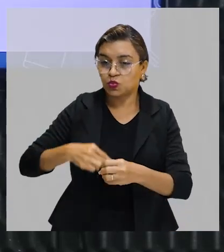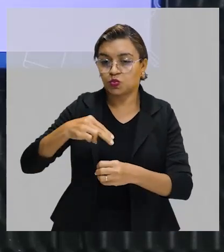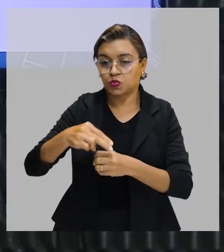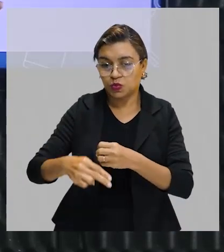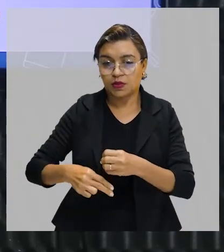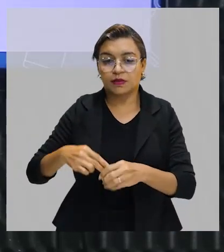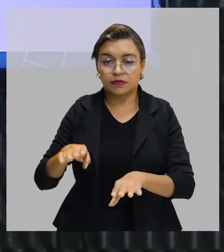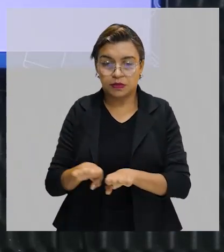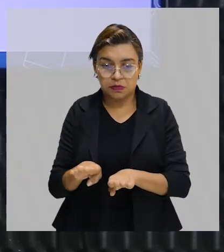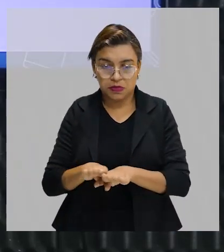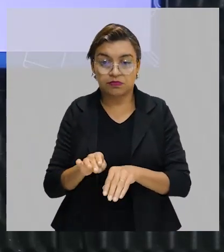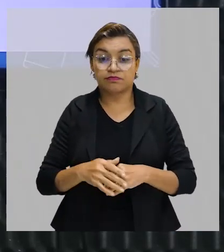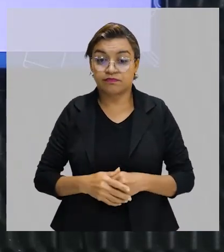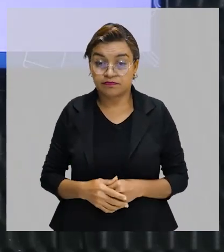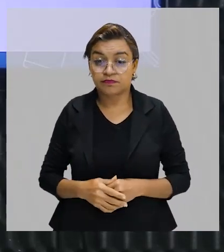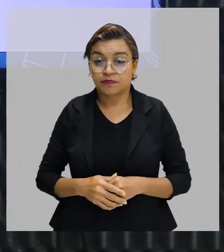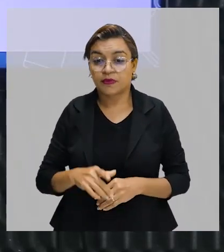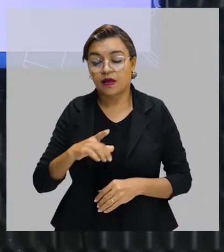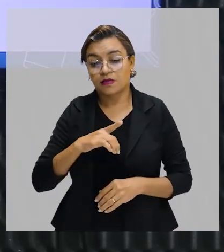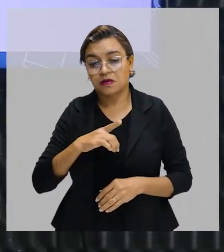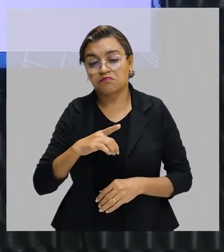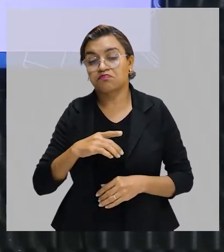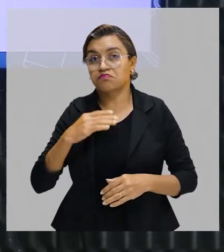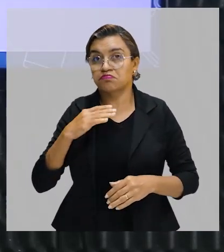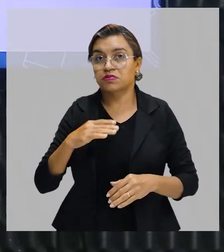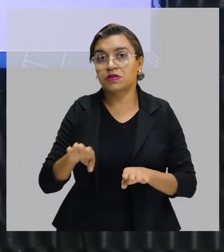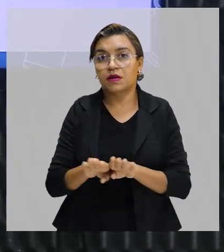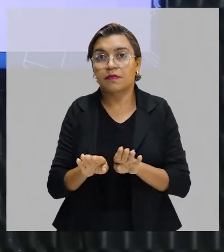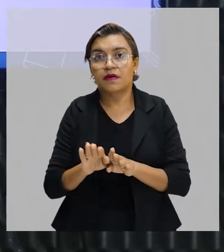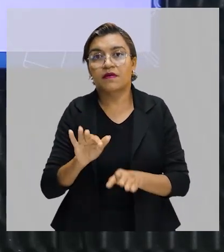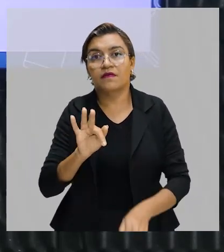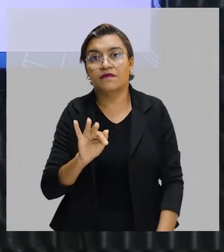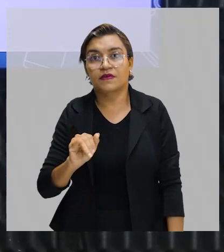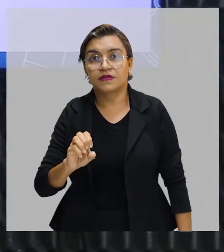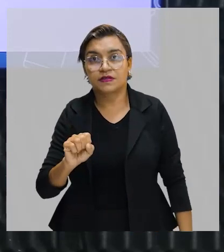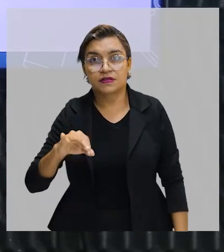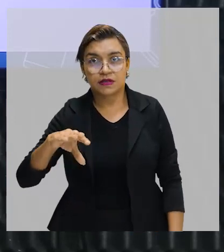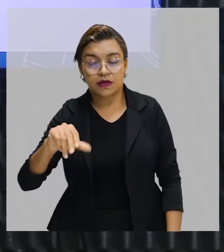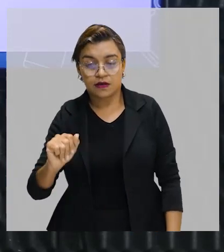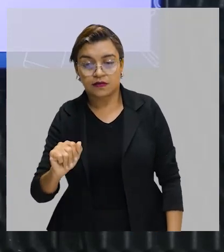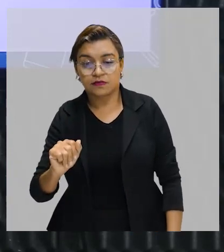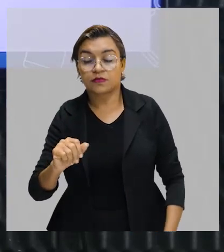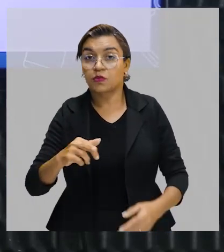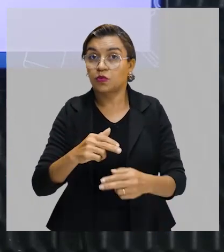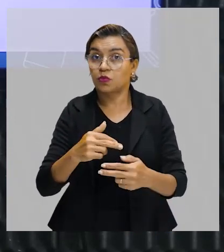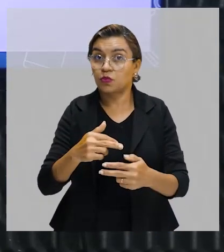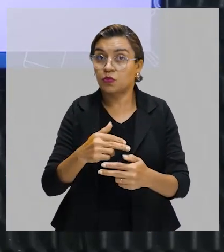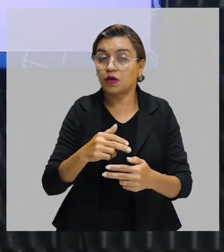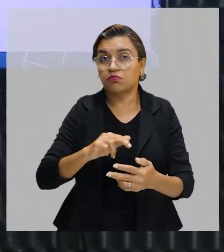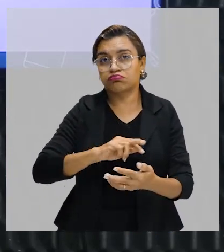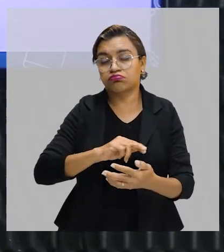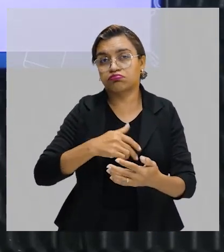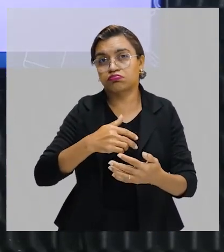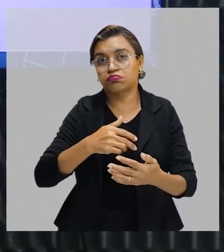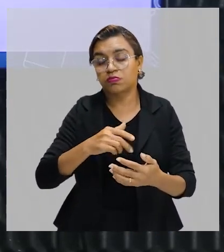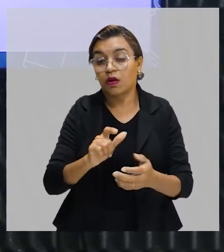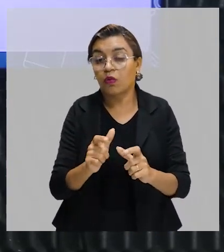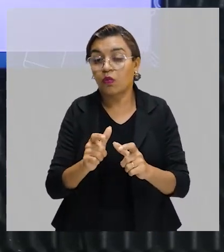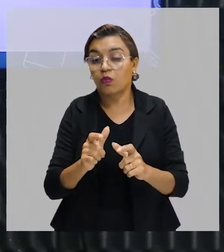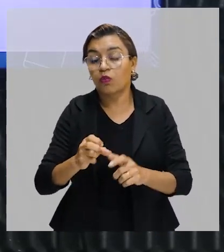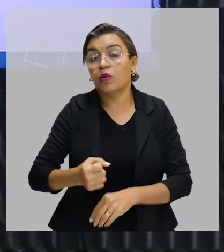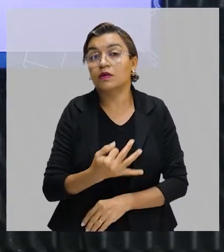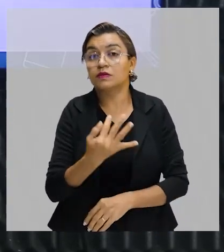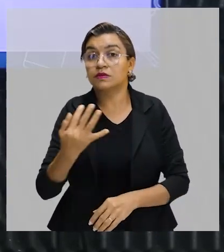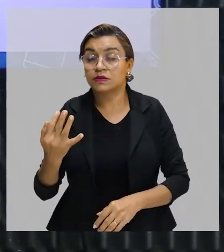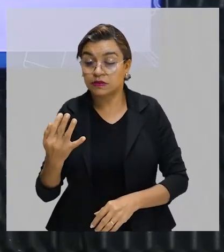como a densidade, por exemplo, tá certo? A quantidade de elementos que vai ter ali no núcleo, certo? Nós